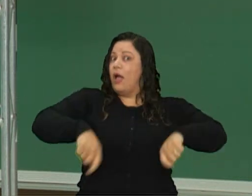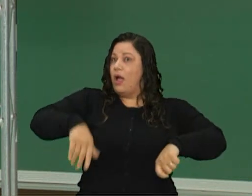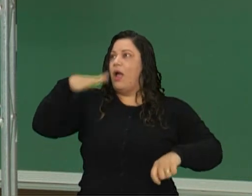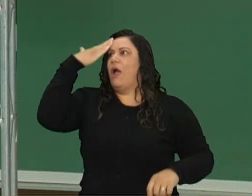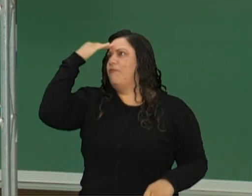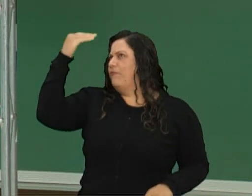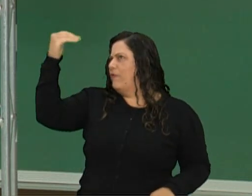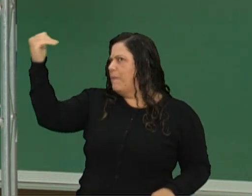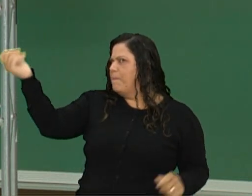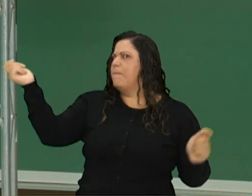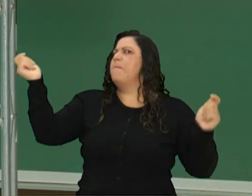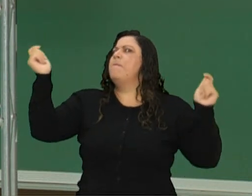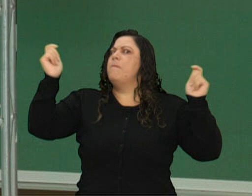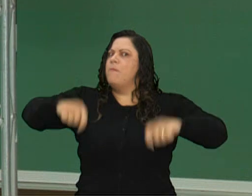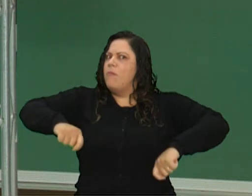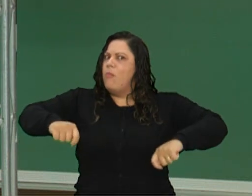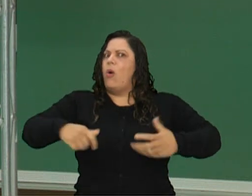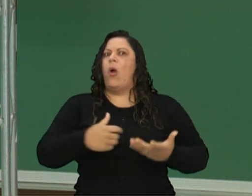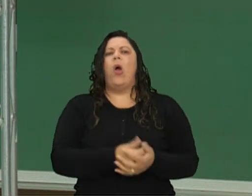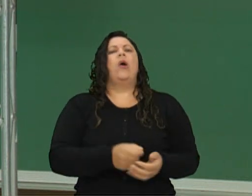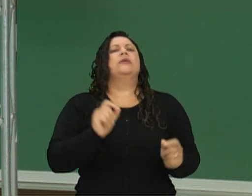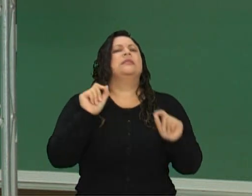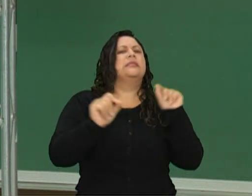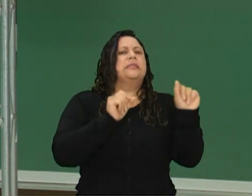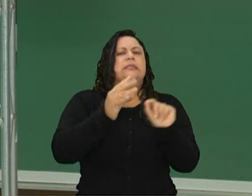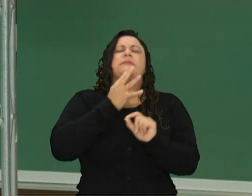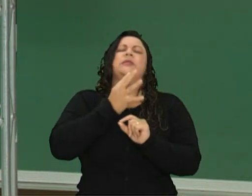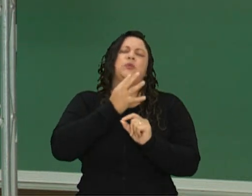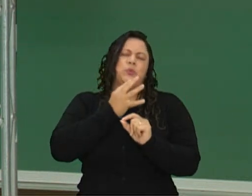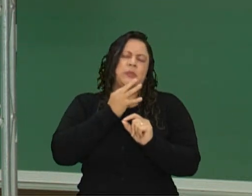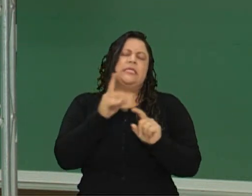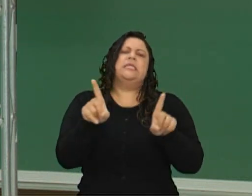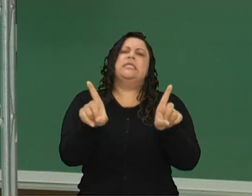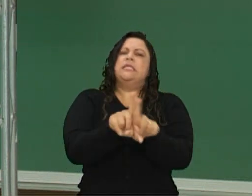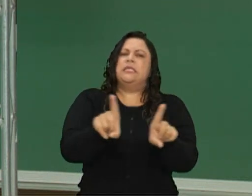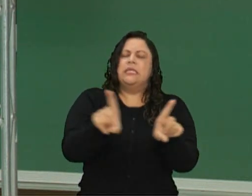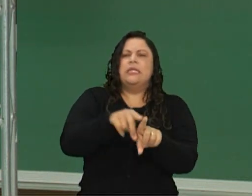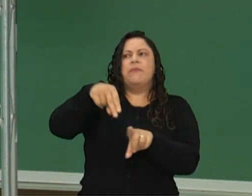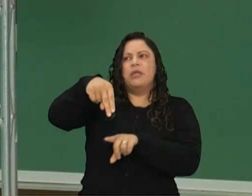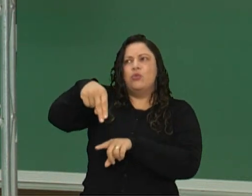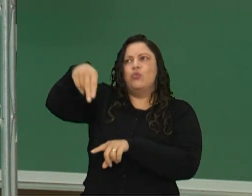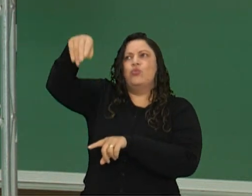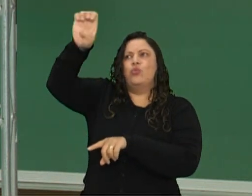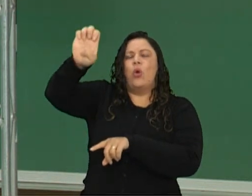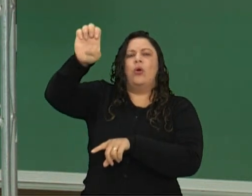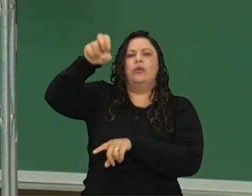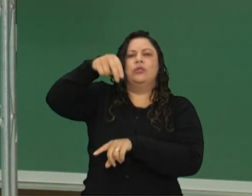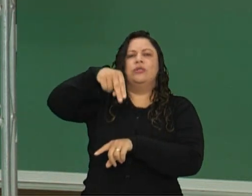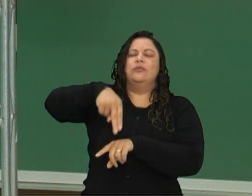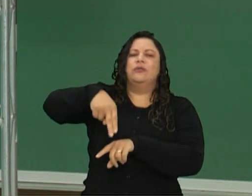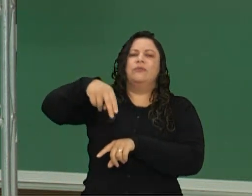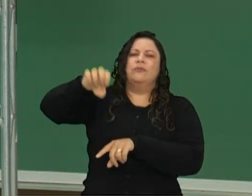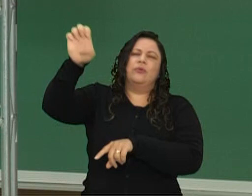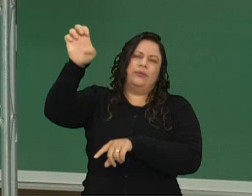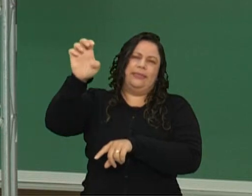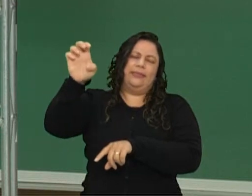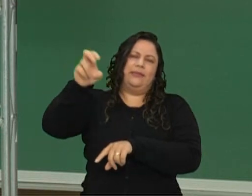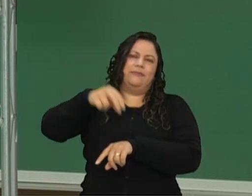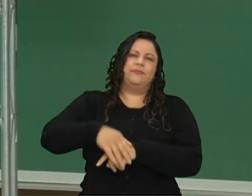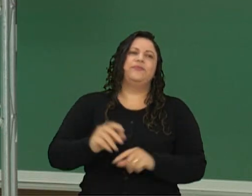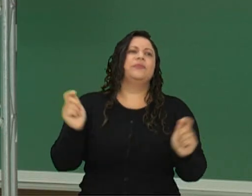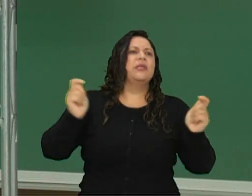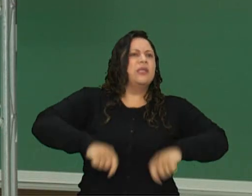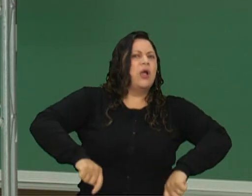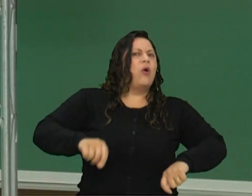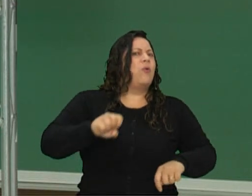do Pará, mas ela é bastante conhecida também no Norte e Nordeste. Logo, por eliminação, mesmo que você